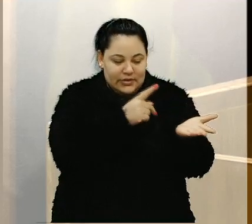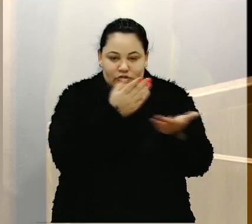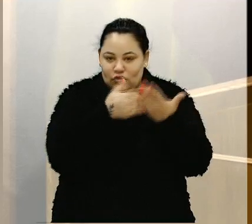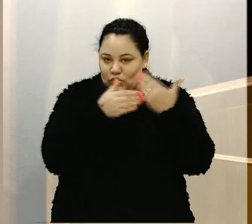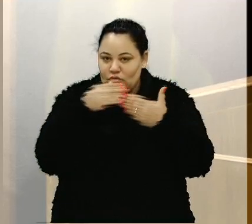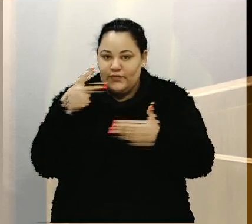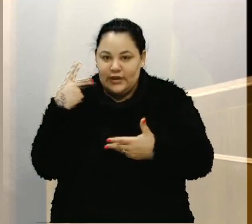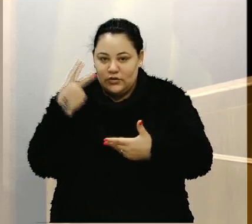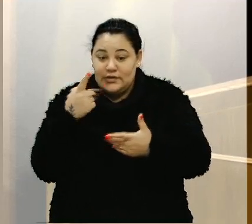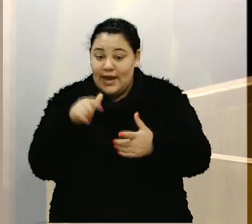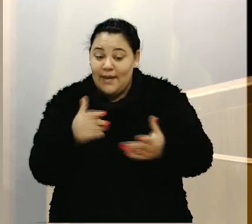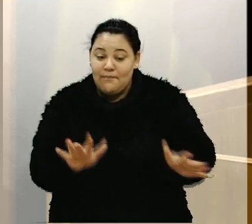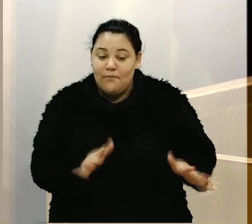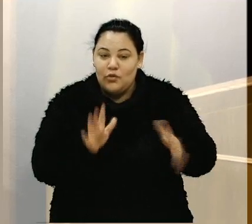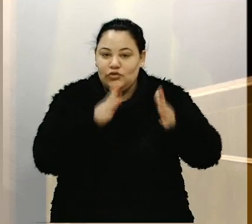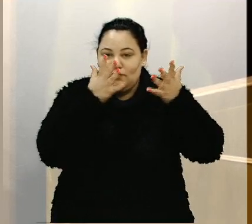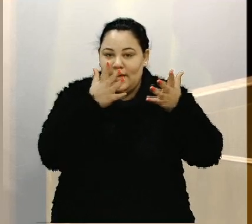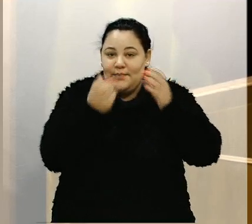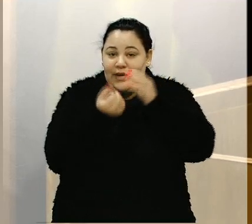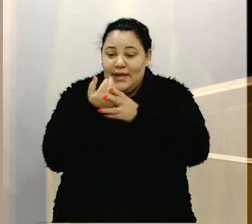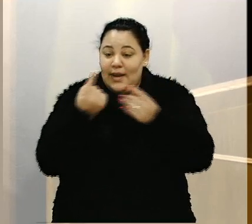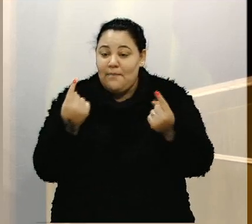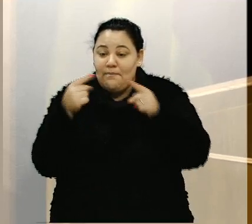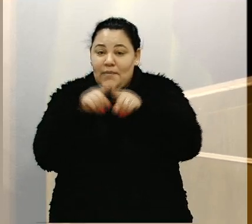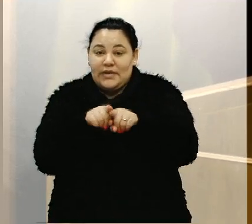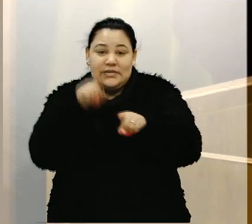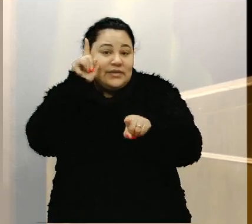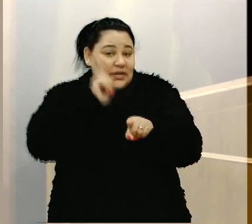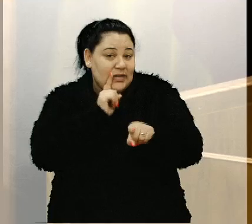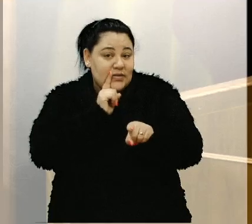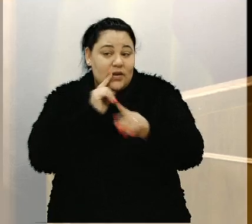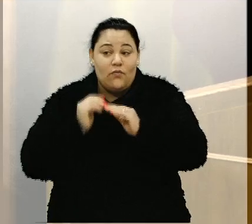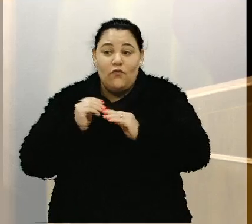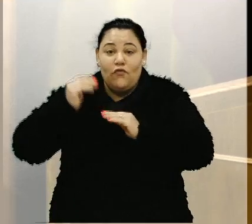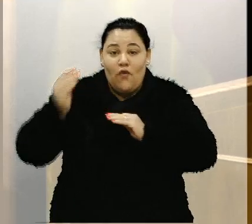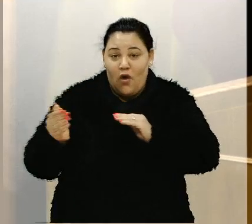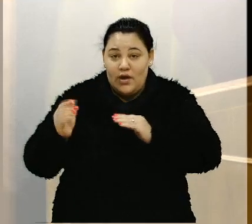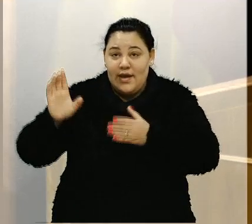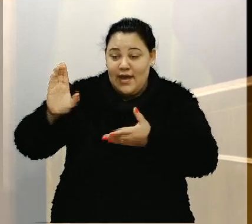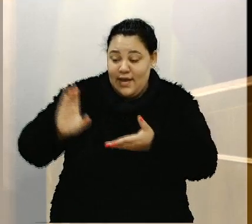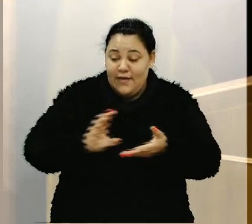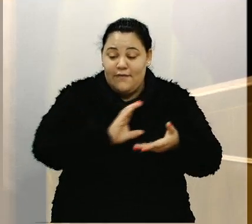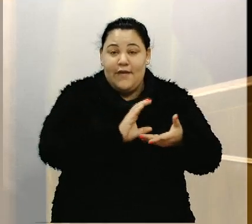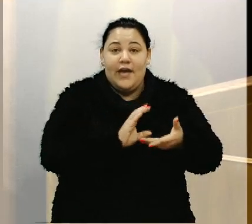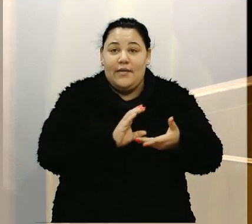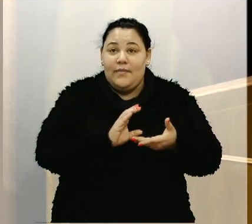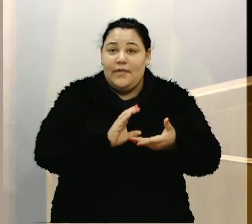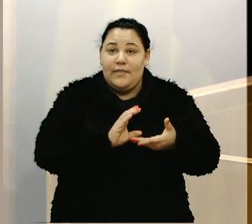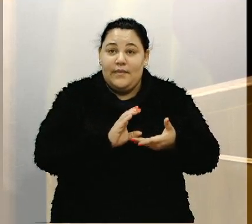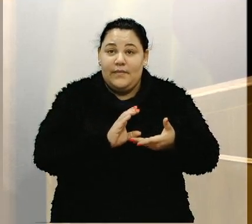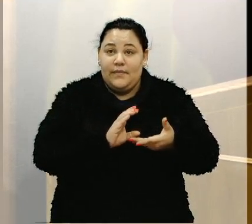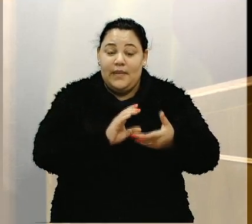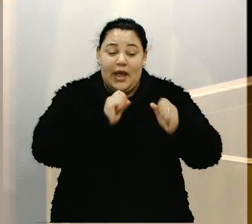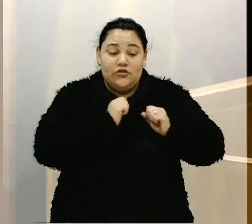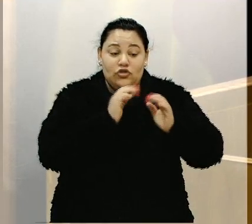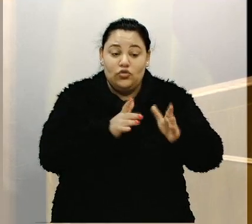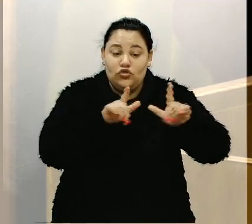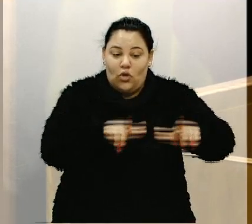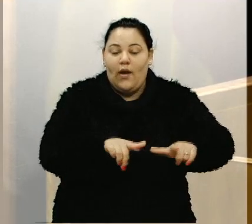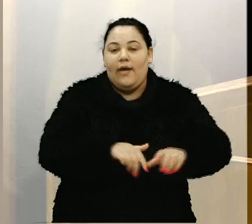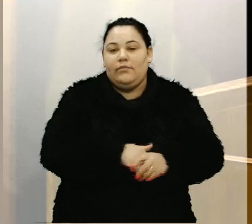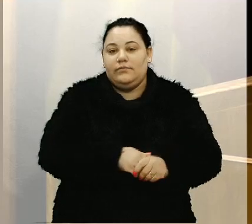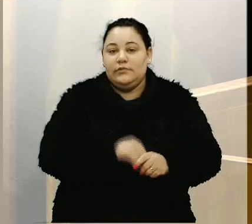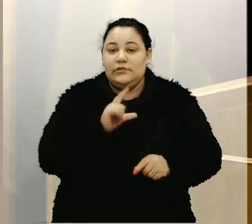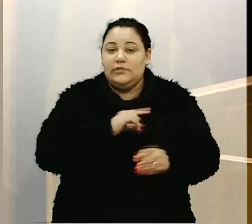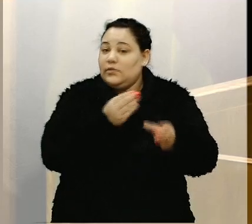é incentivar a busca por parcerias internacionais e recursos para iniciativas locais. Existem muitas